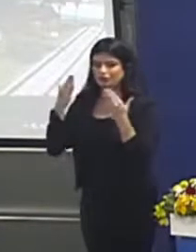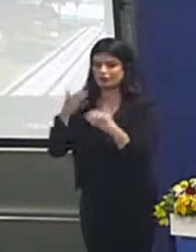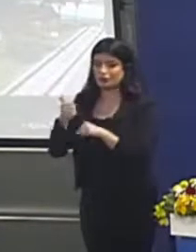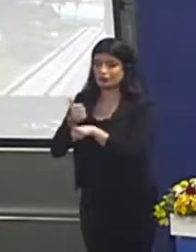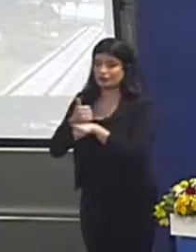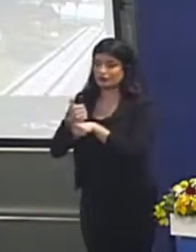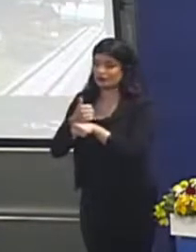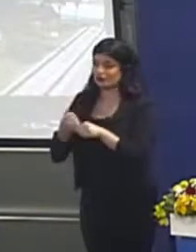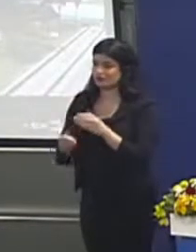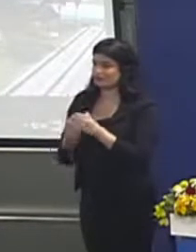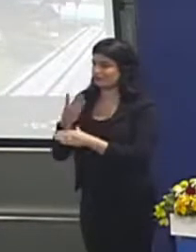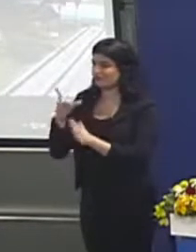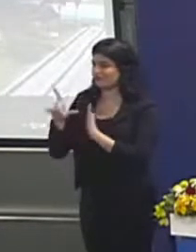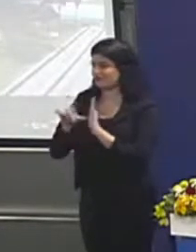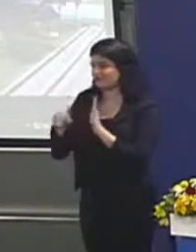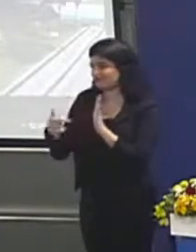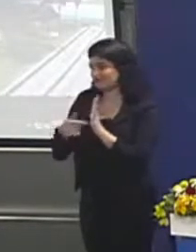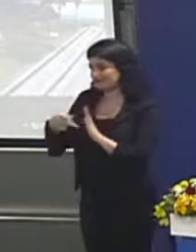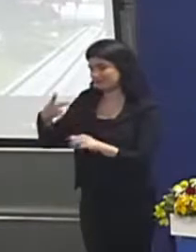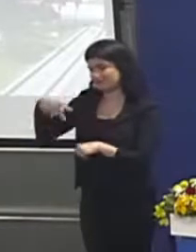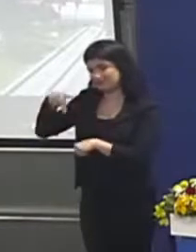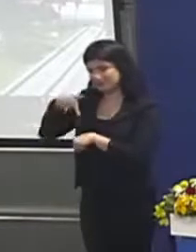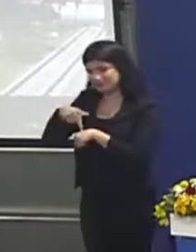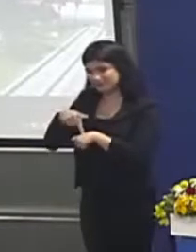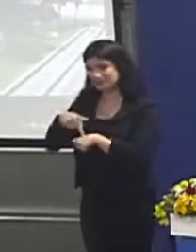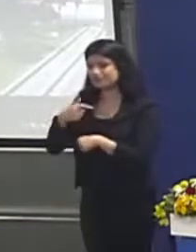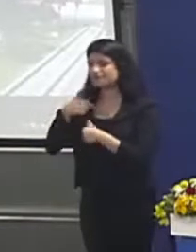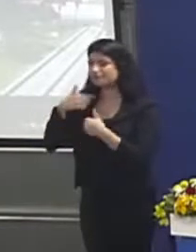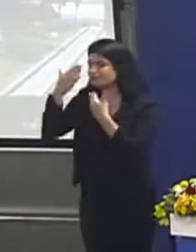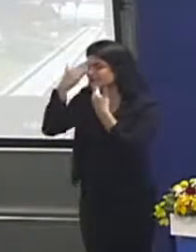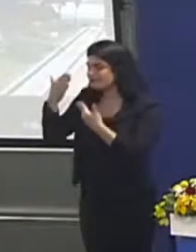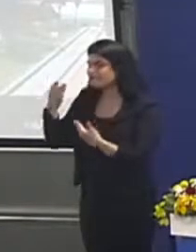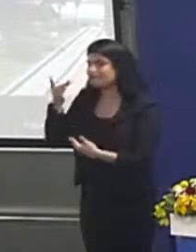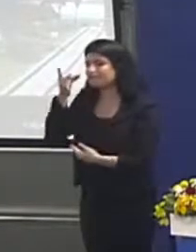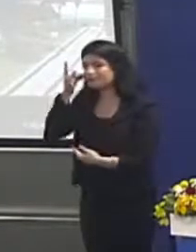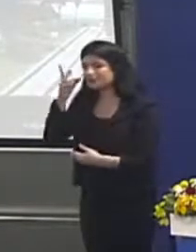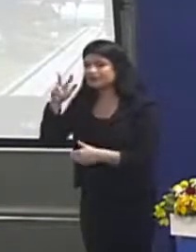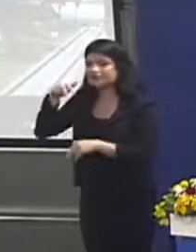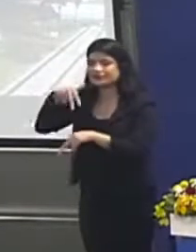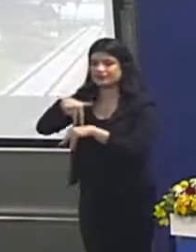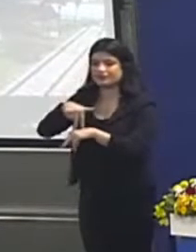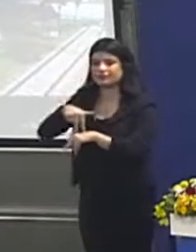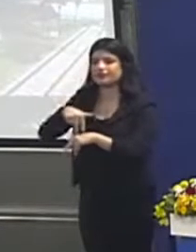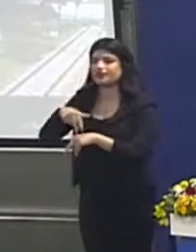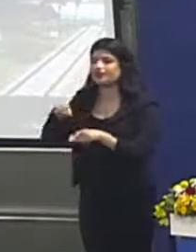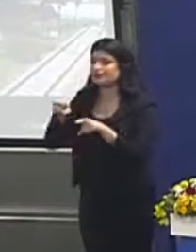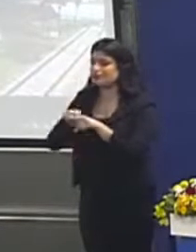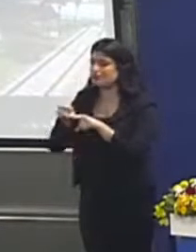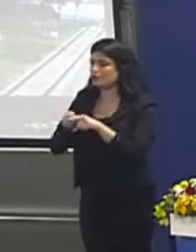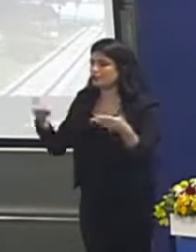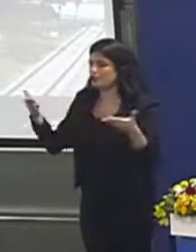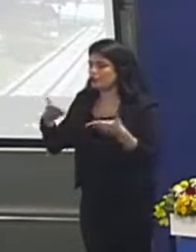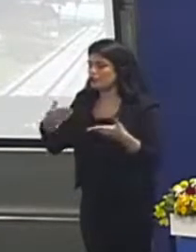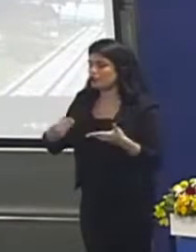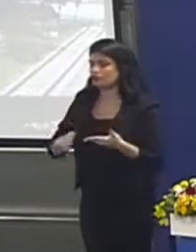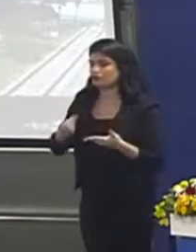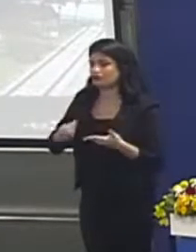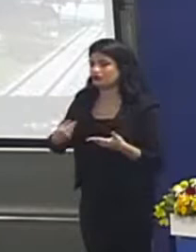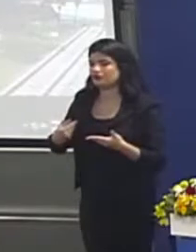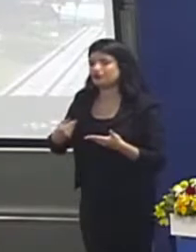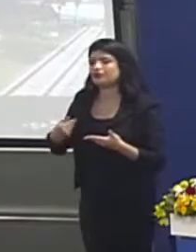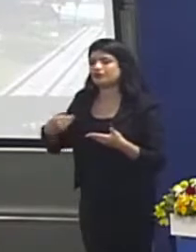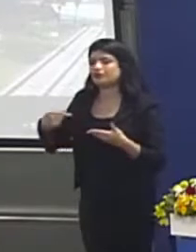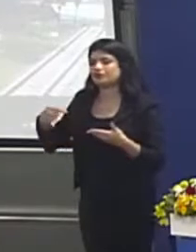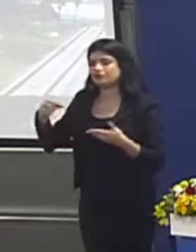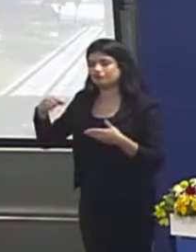profissão regulamentada no país. Agradeço a presença em representação a esta casa que nos acolhe hoje, na